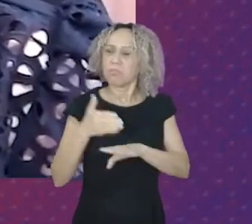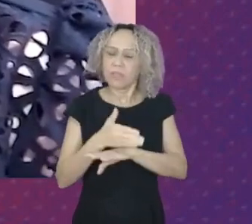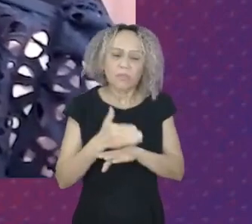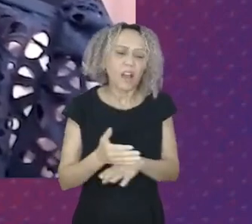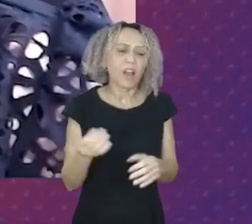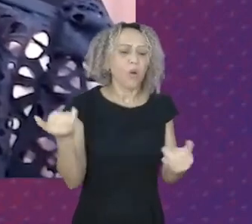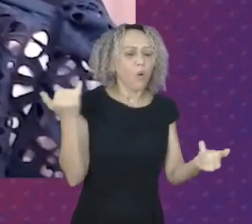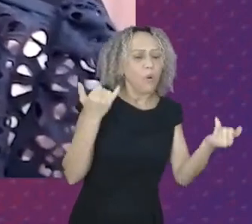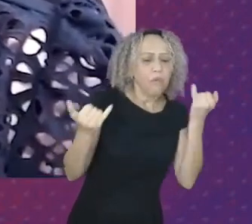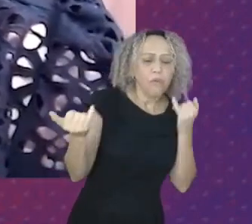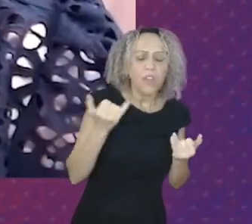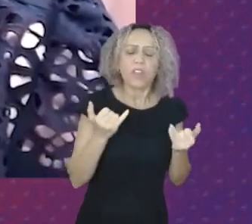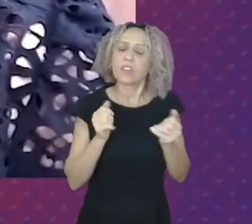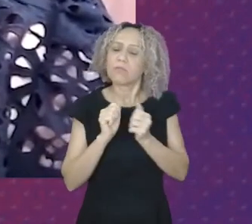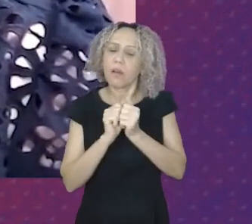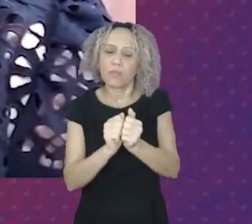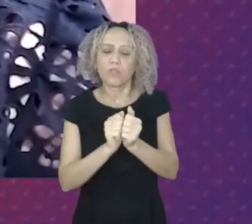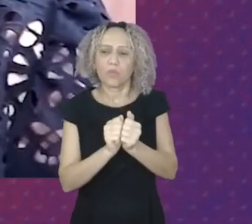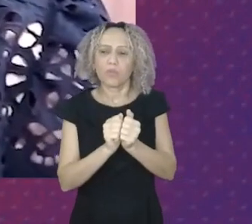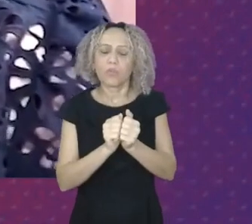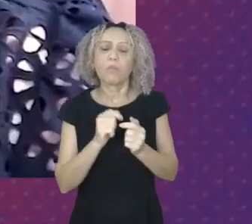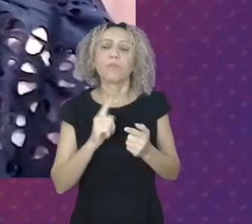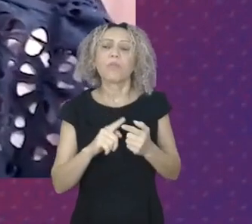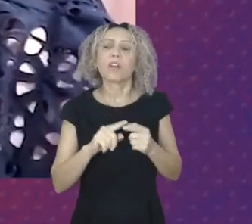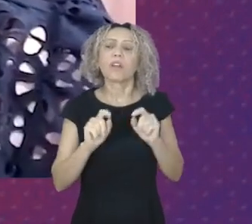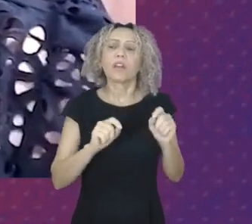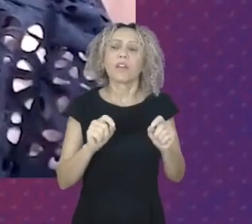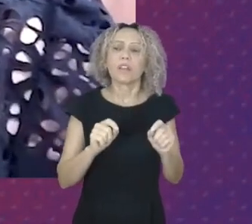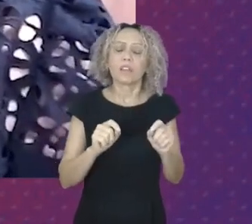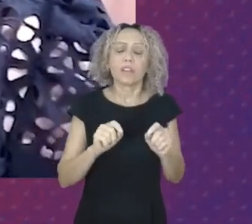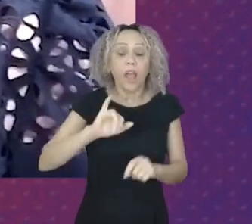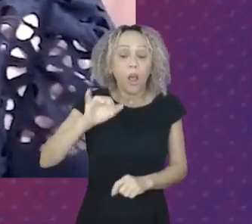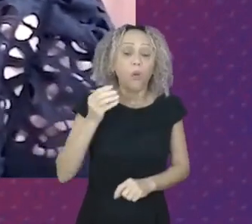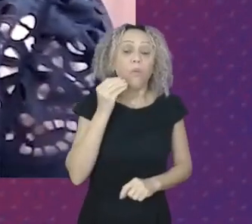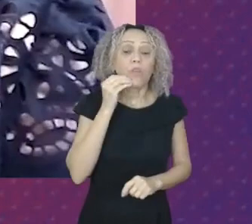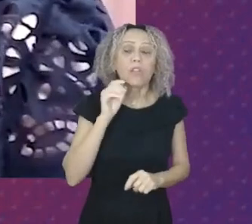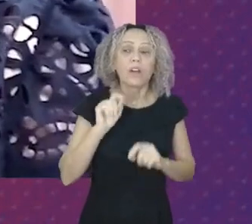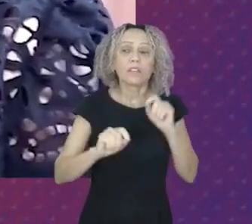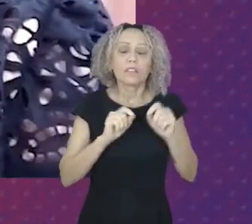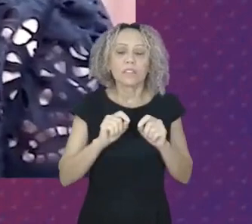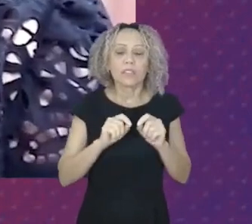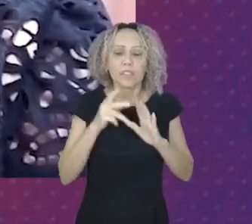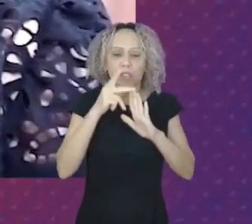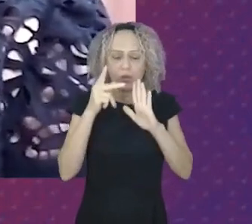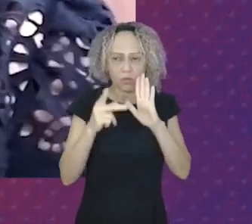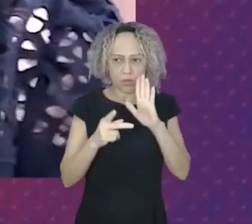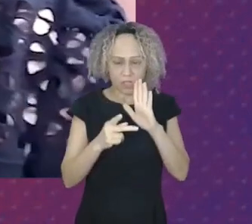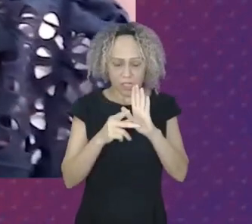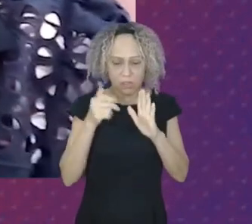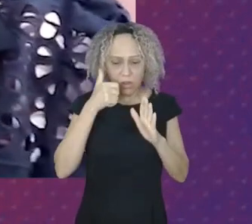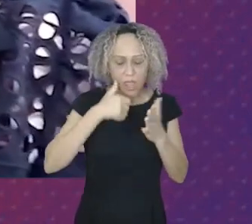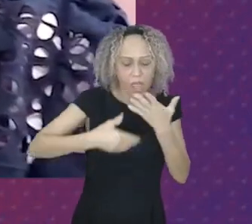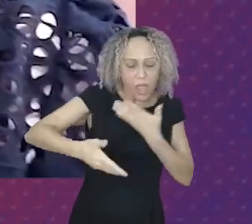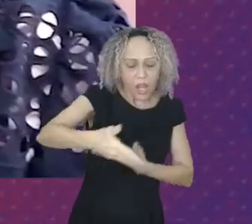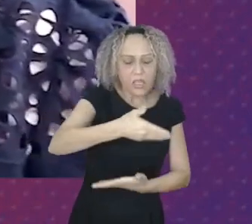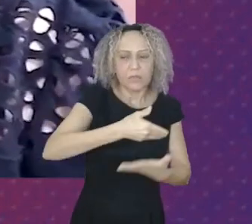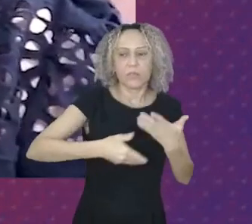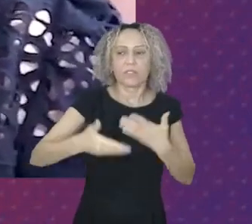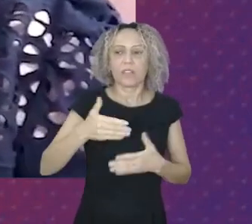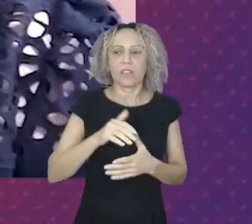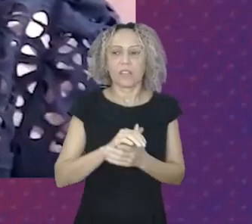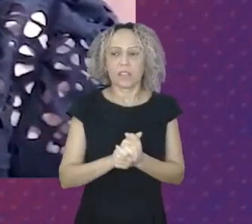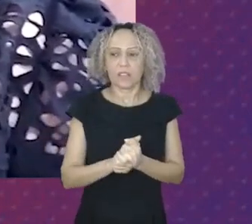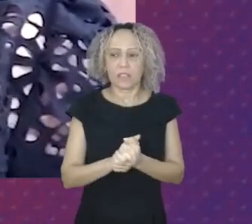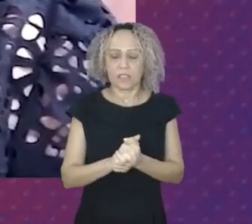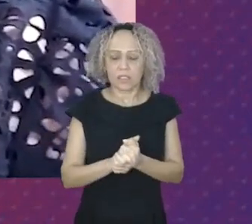eventos, de estarmos juntos, porque a oportunidade que o projeto Elas por Elas